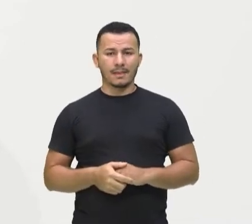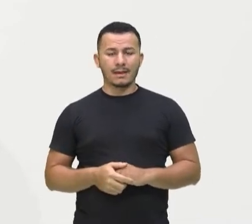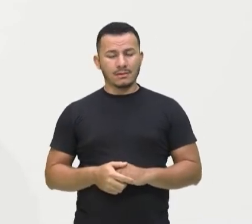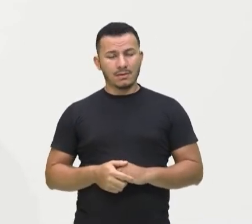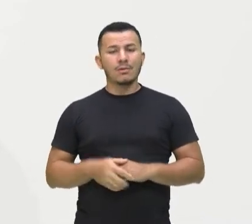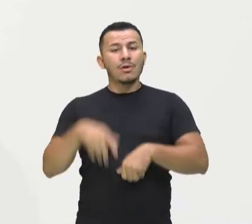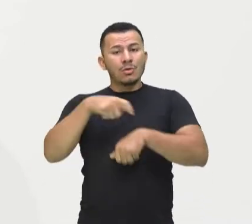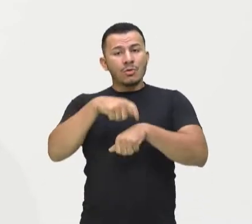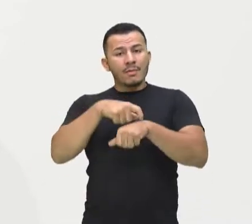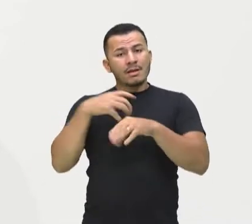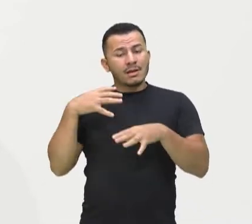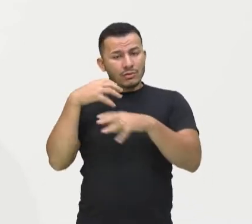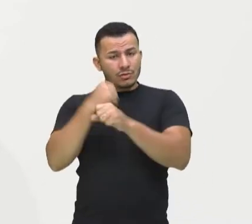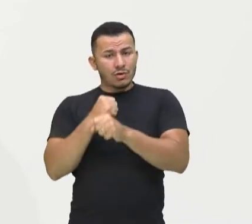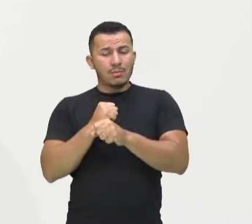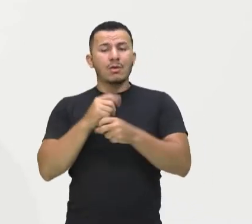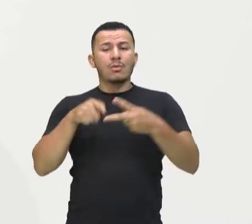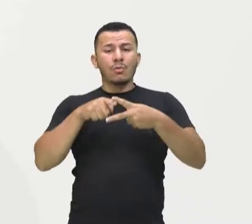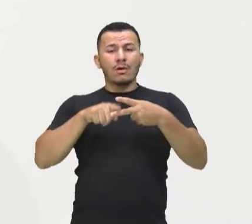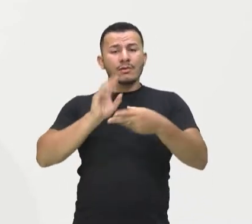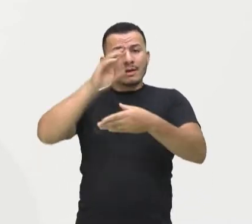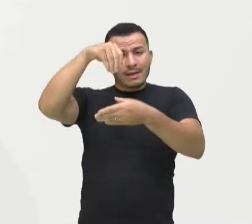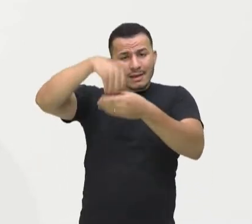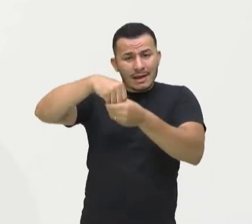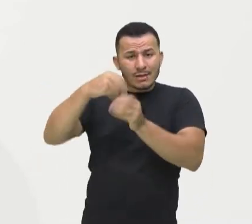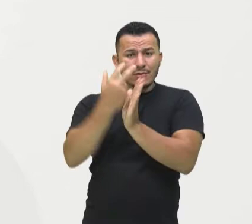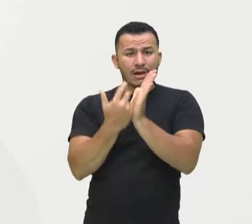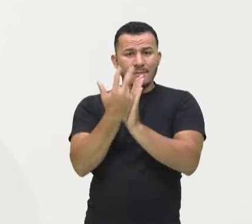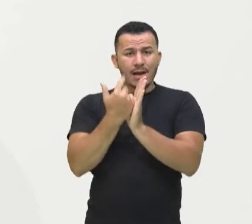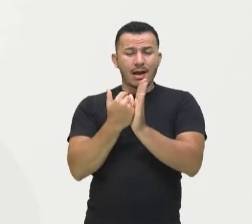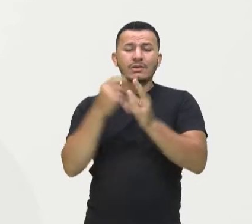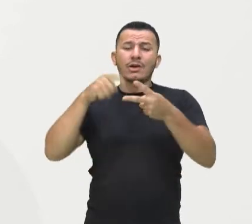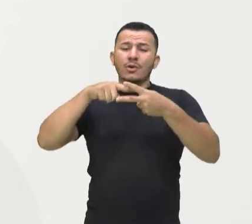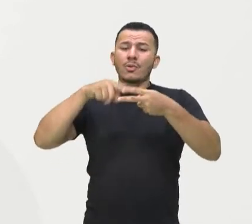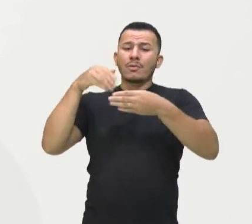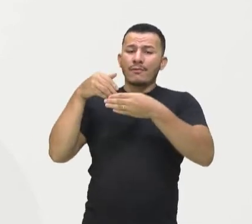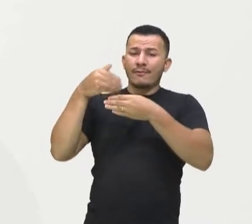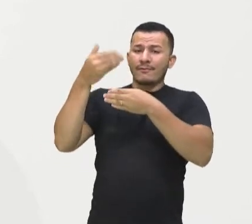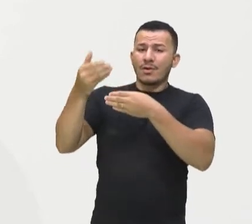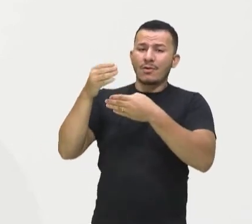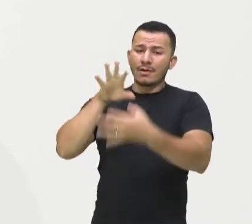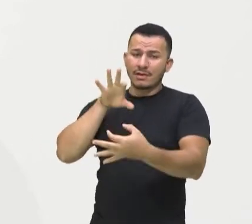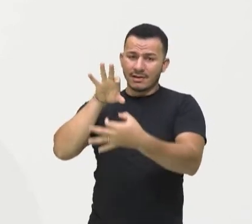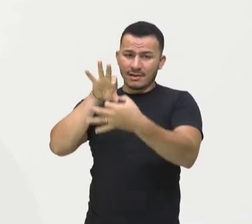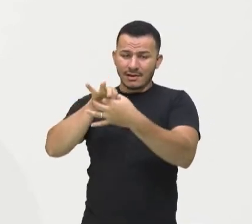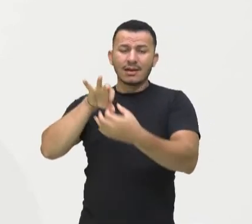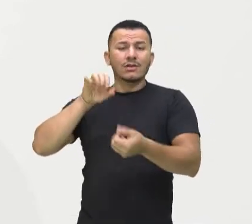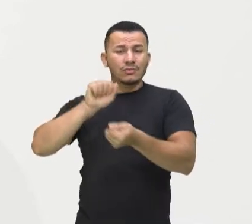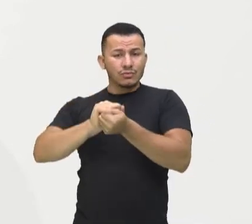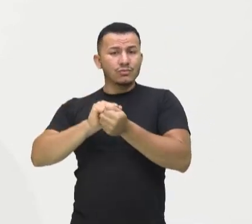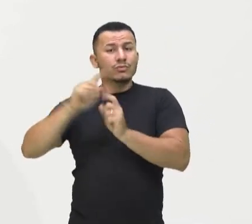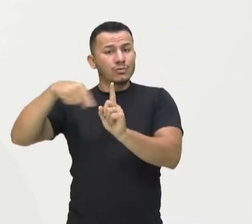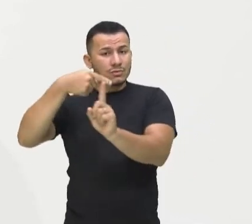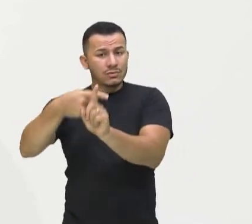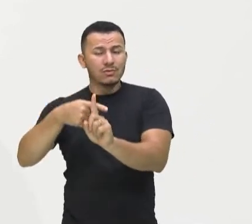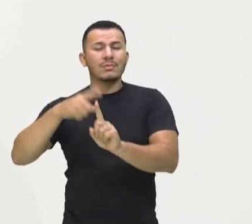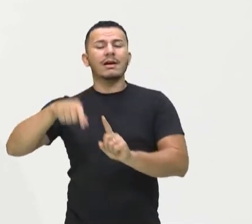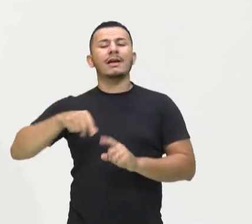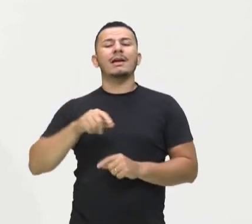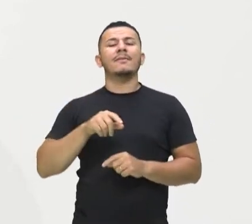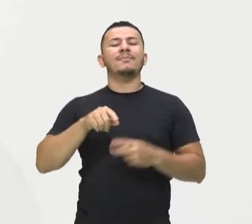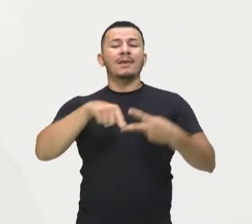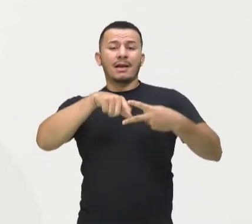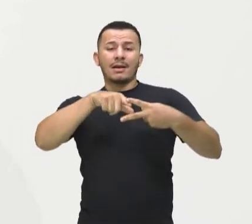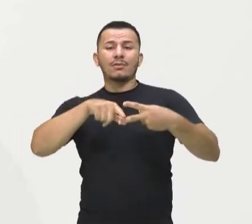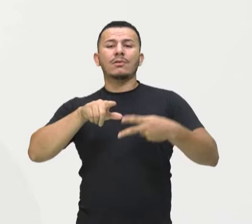gente soma esses ângulos, nós vamos estar diante de um ângulo raso, cuja a